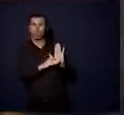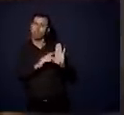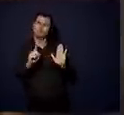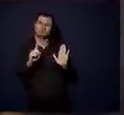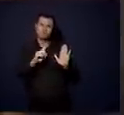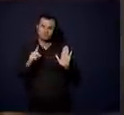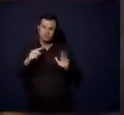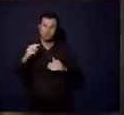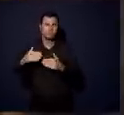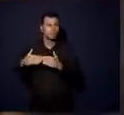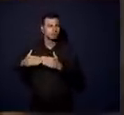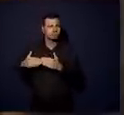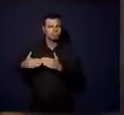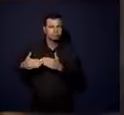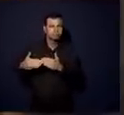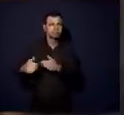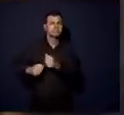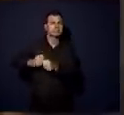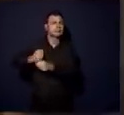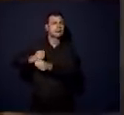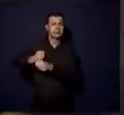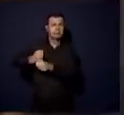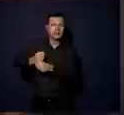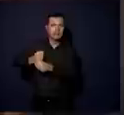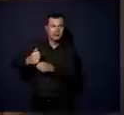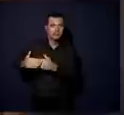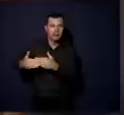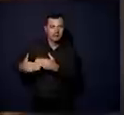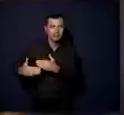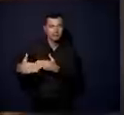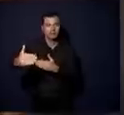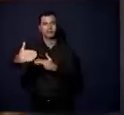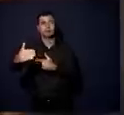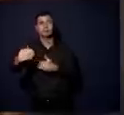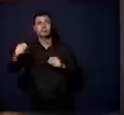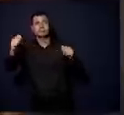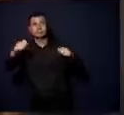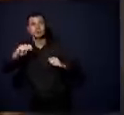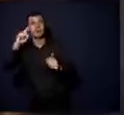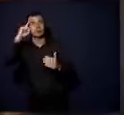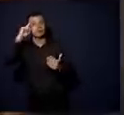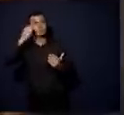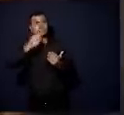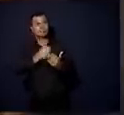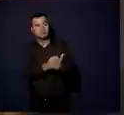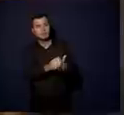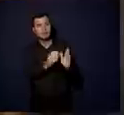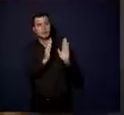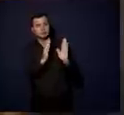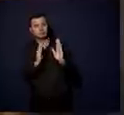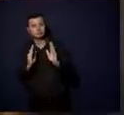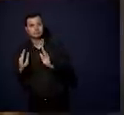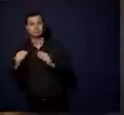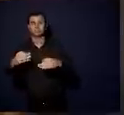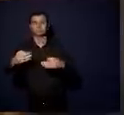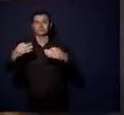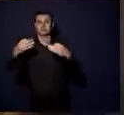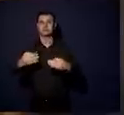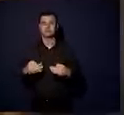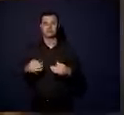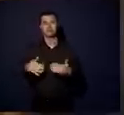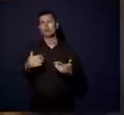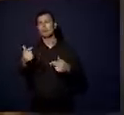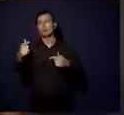discussões os três dólares né as escolhas de uma forma dinâmica e não só acomodar algumas